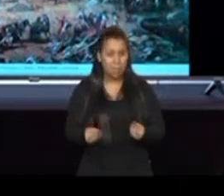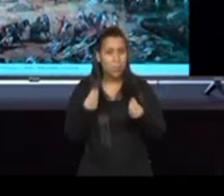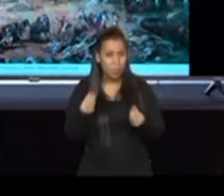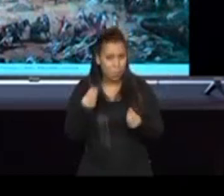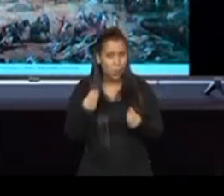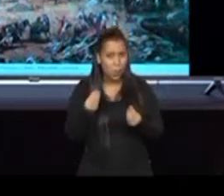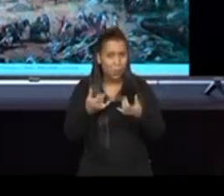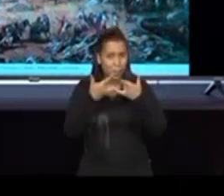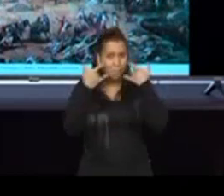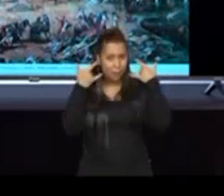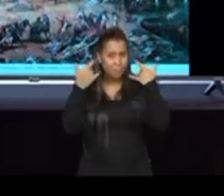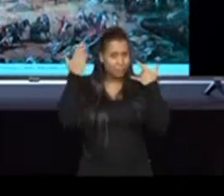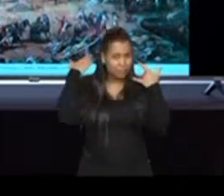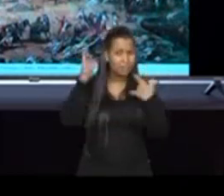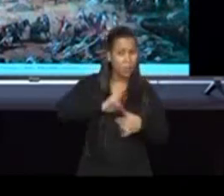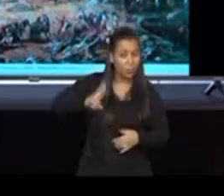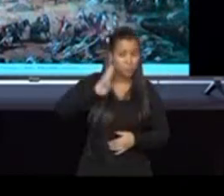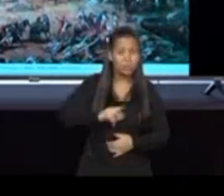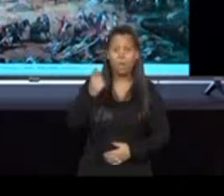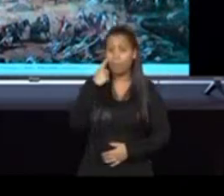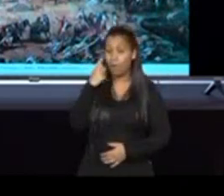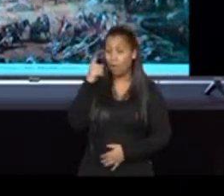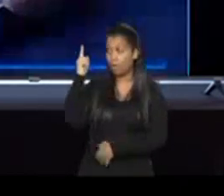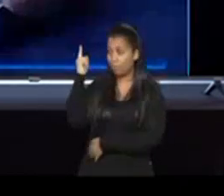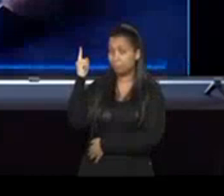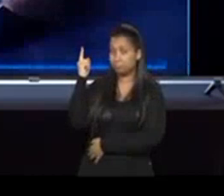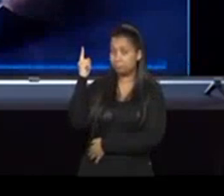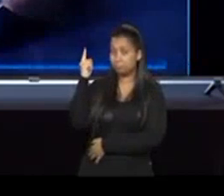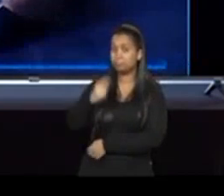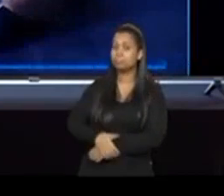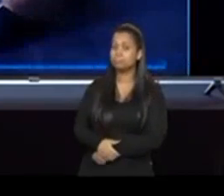que era essa máscara que eles usavam no período, pessoal? Vamos ver aqui, ó.